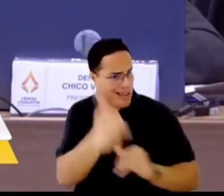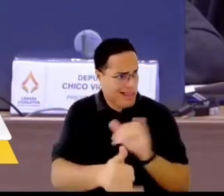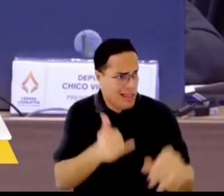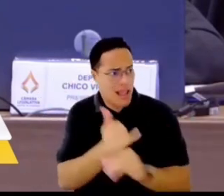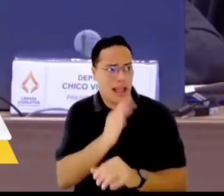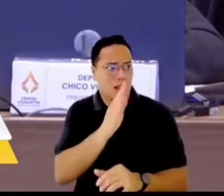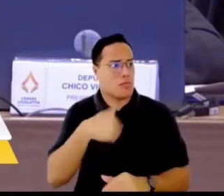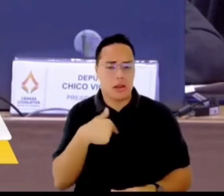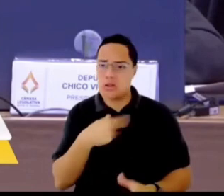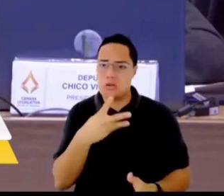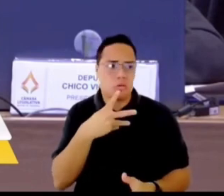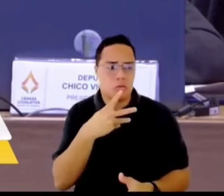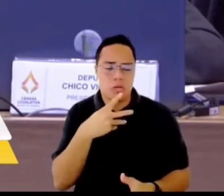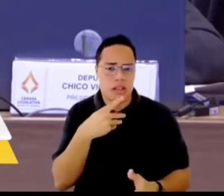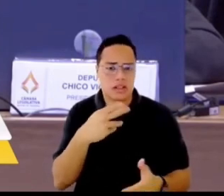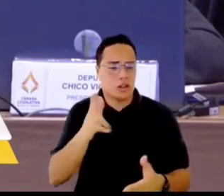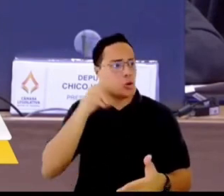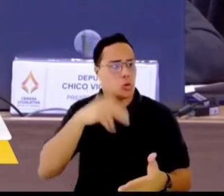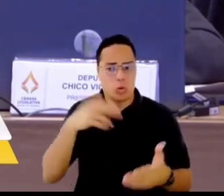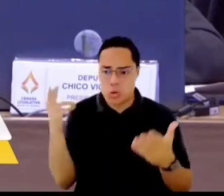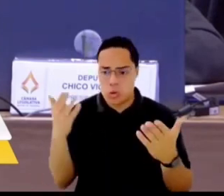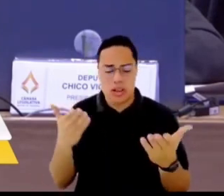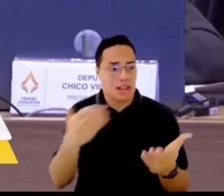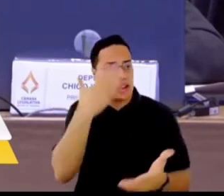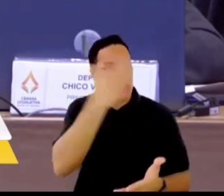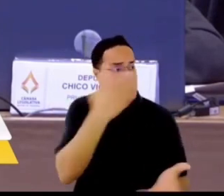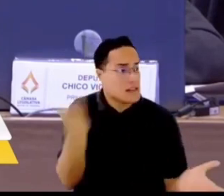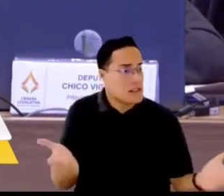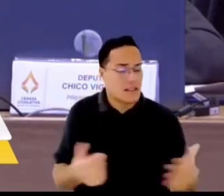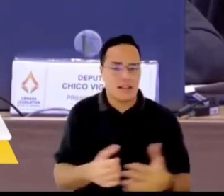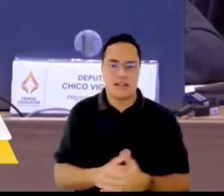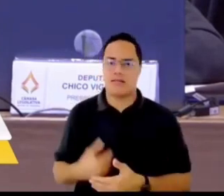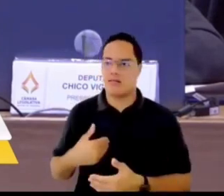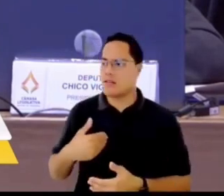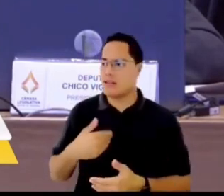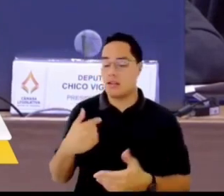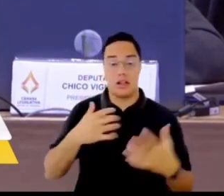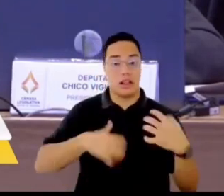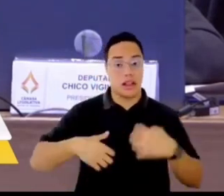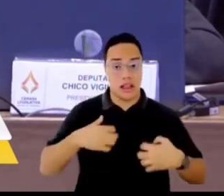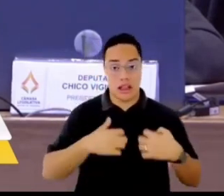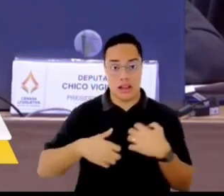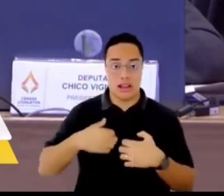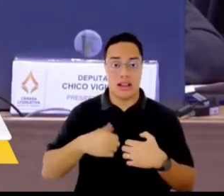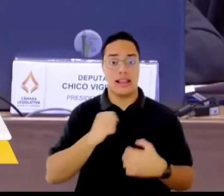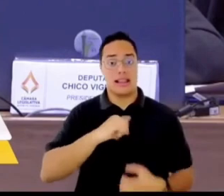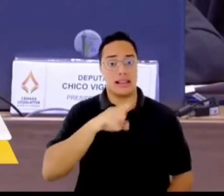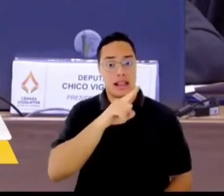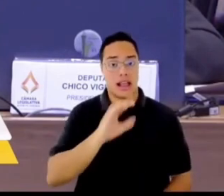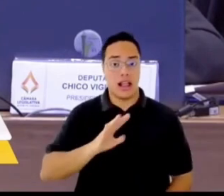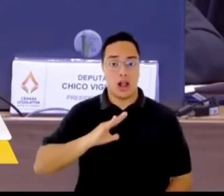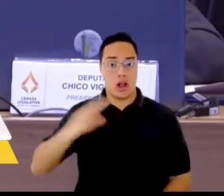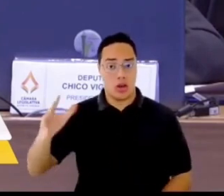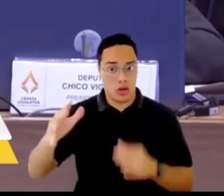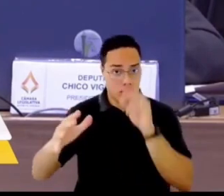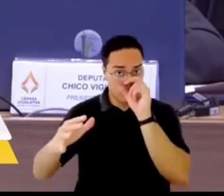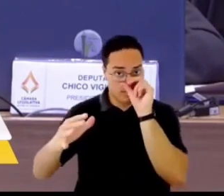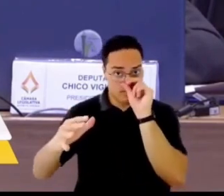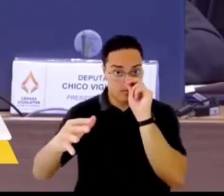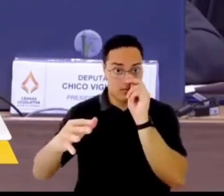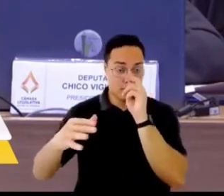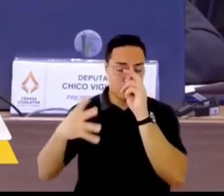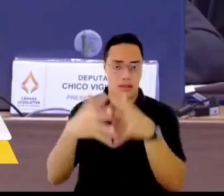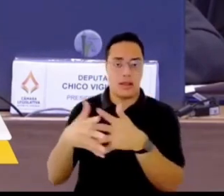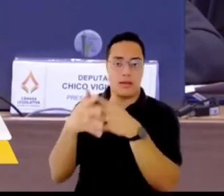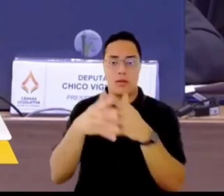coisa dentro da mochila. Então, se ele tinha coragem de fazer isso num caminhão onde um motorista poderia estar dormindo na cabine,